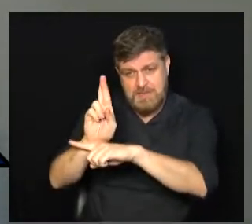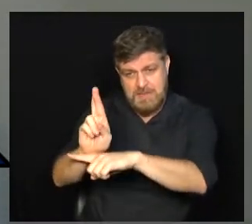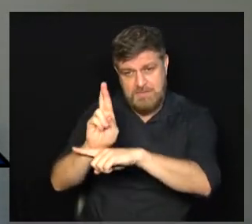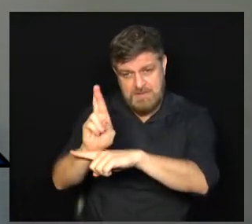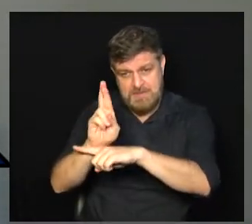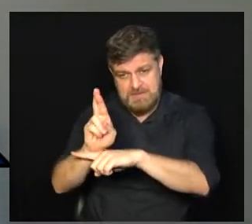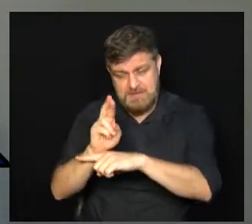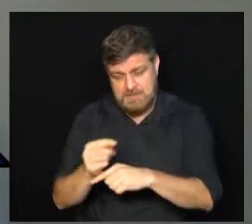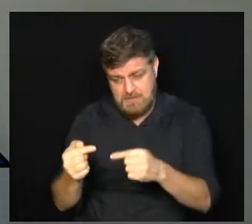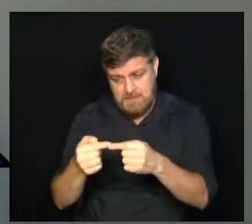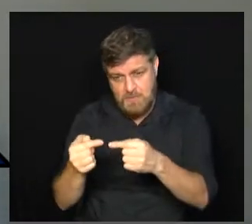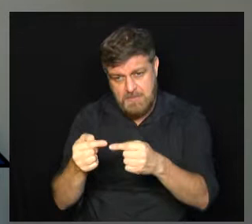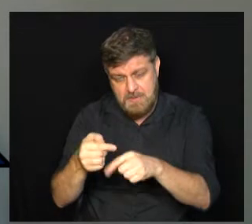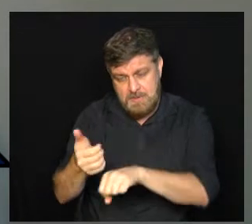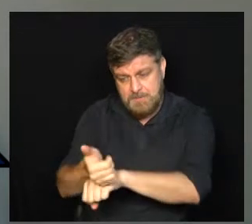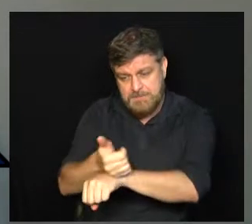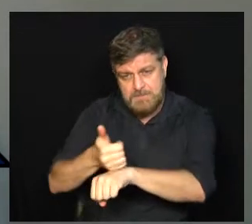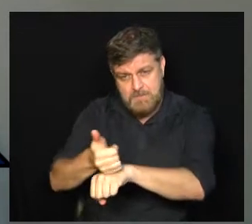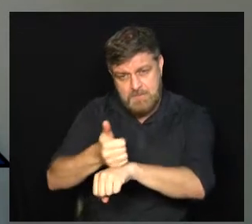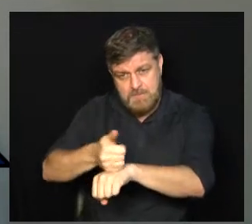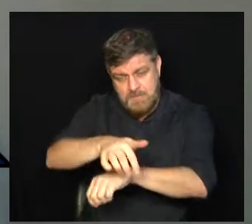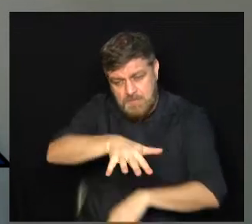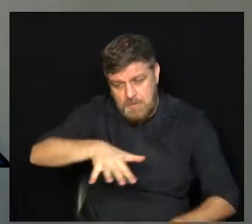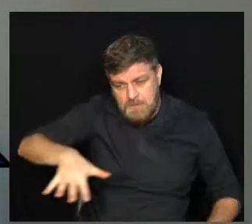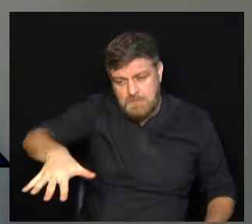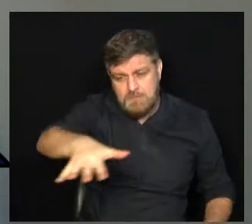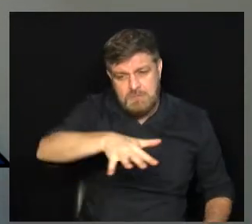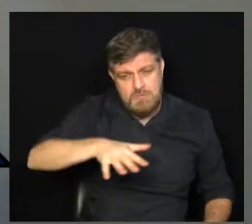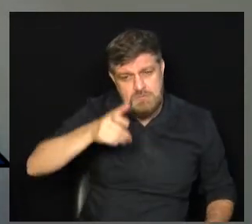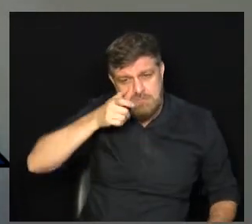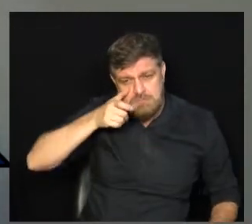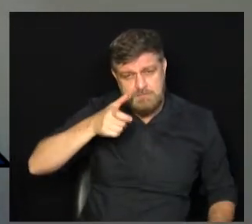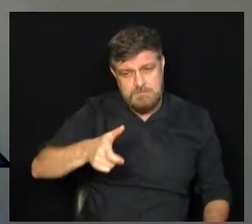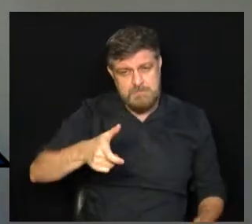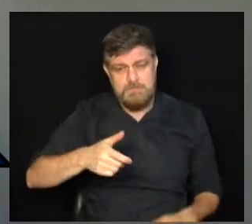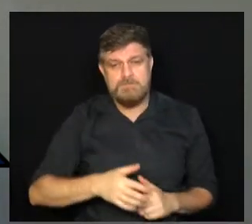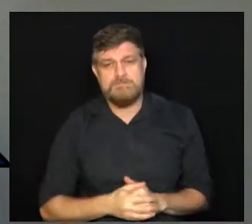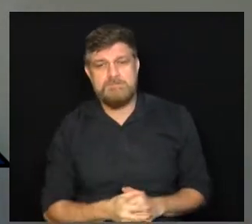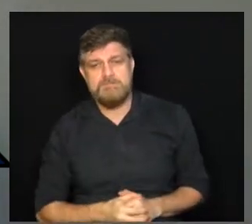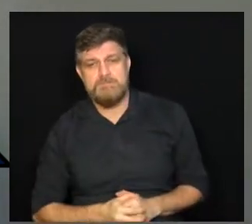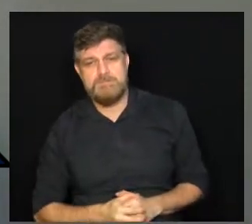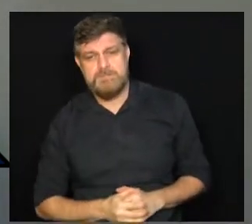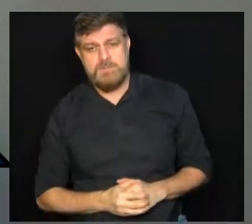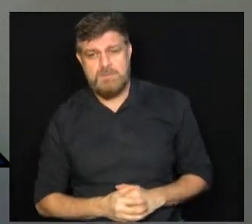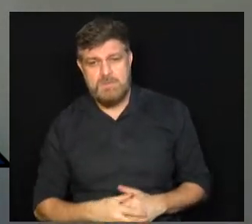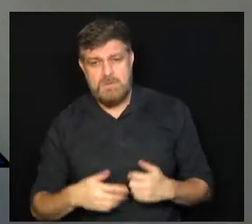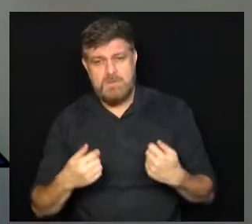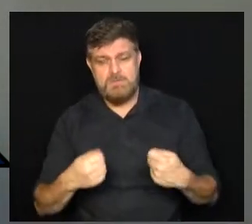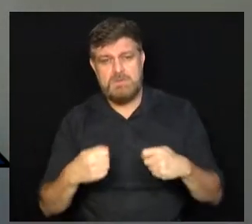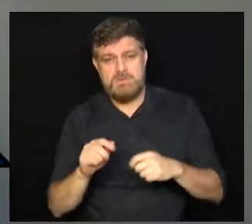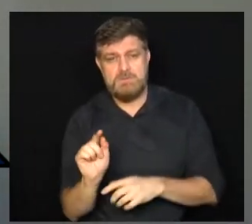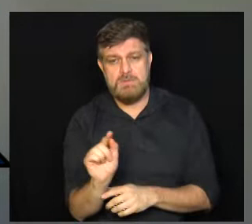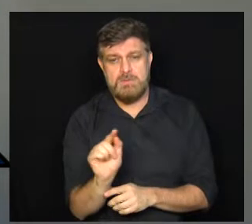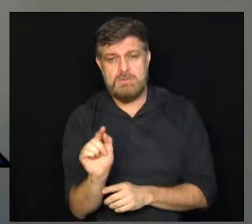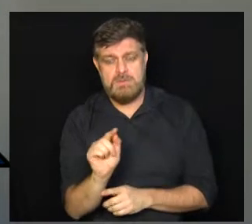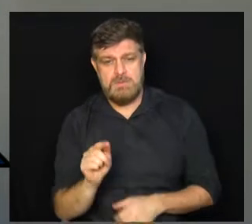e vinculadas aos segmentos interessados. Então, faz-se necessária, né,